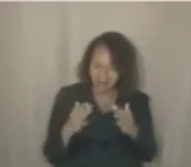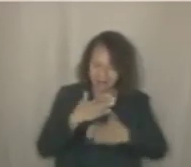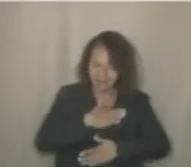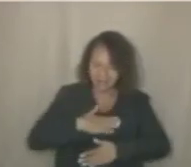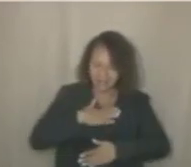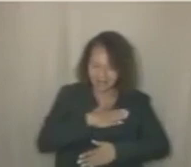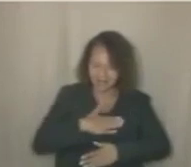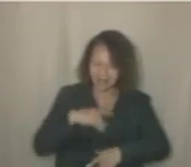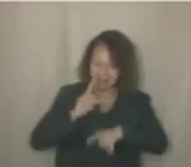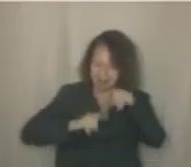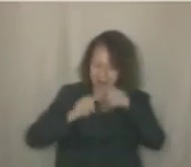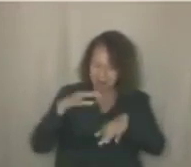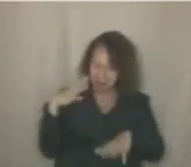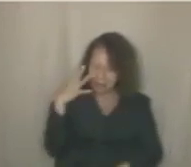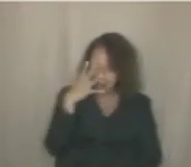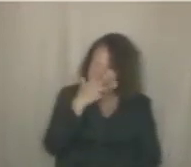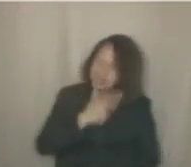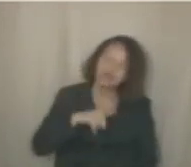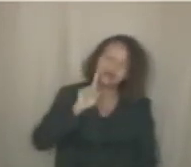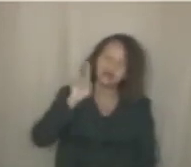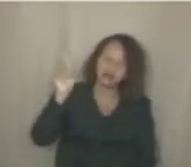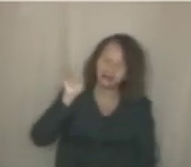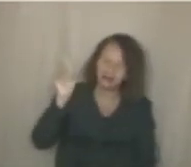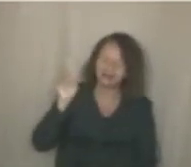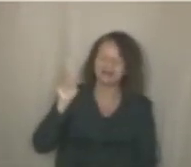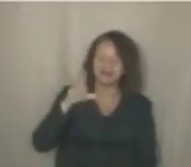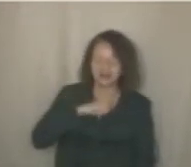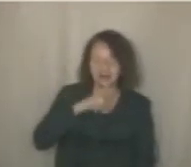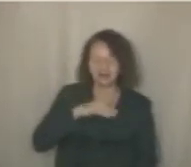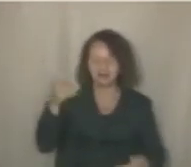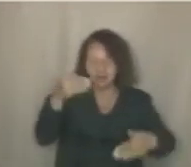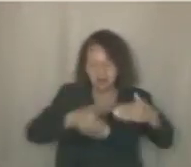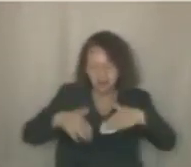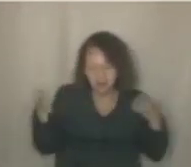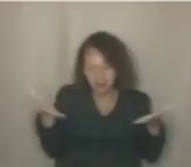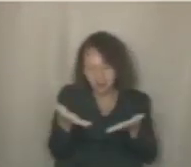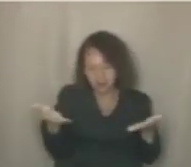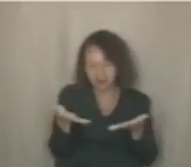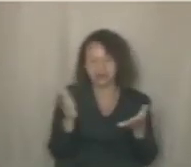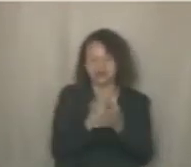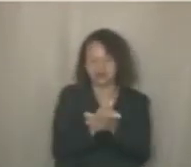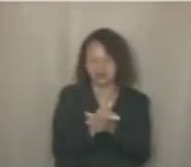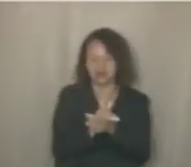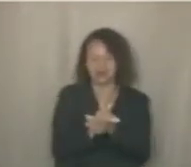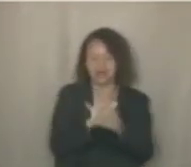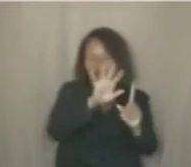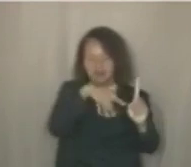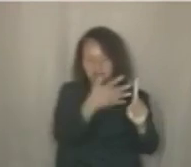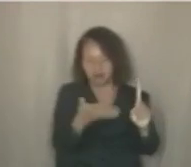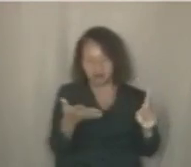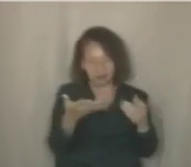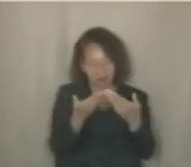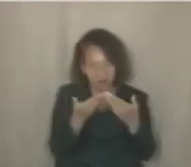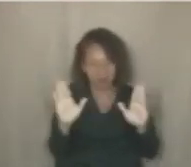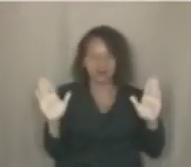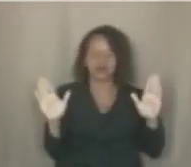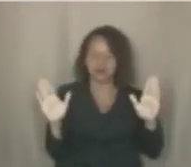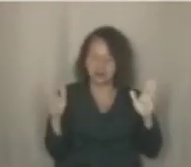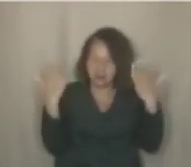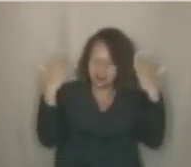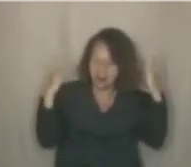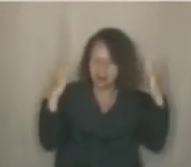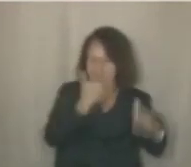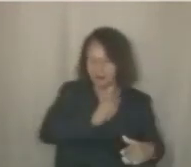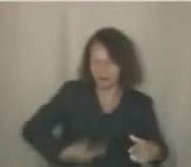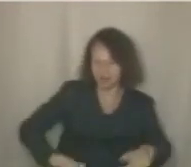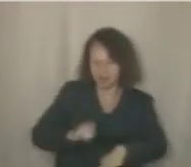satisfação, um equipamento lindo, como aquele que nós podemos participar hoje da solene de inauguração. Então, parabenizar o